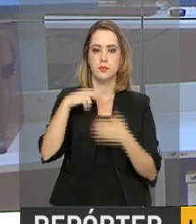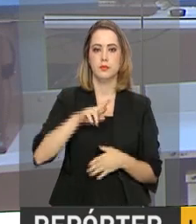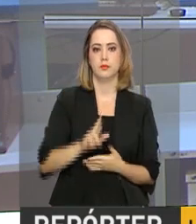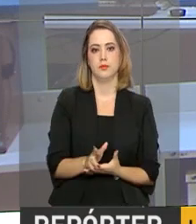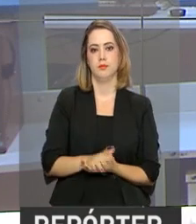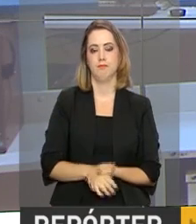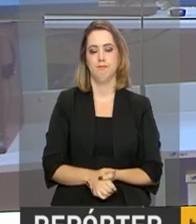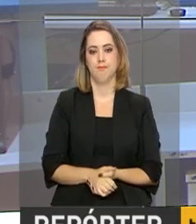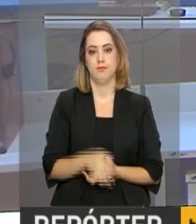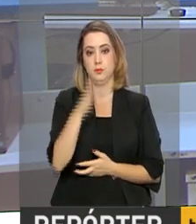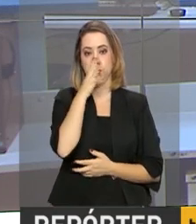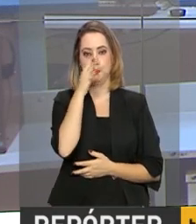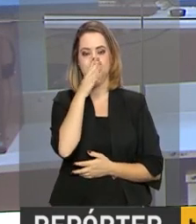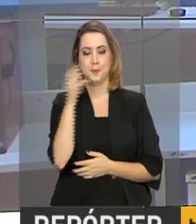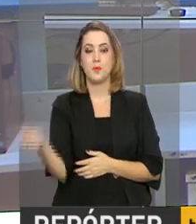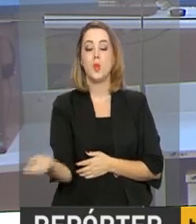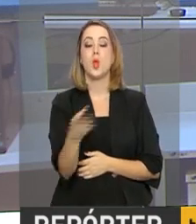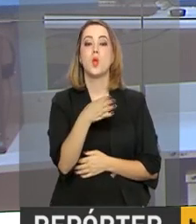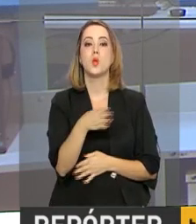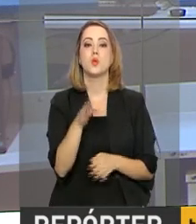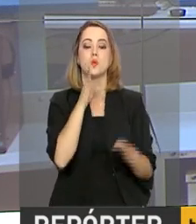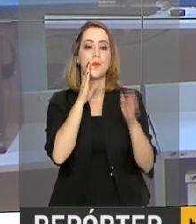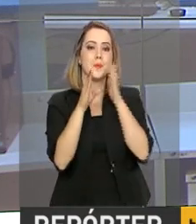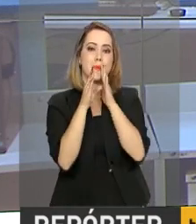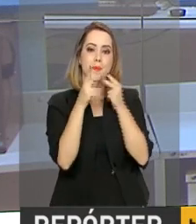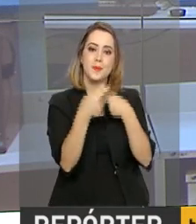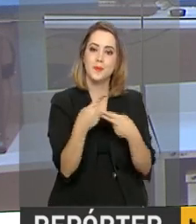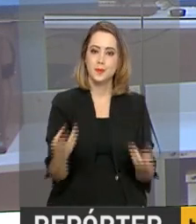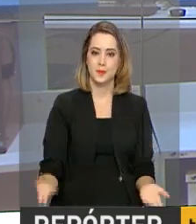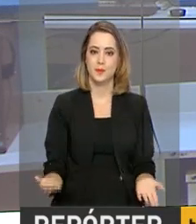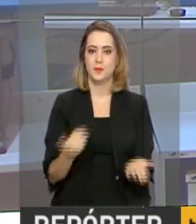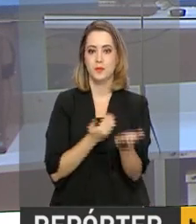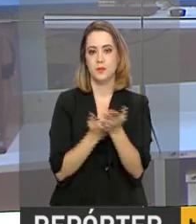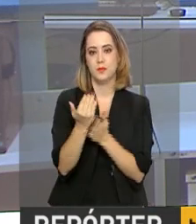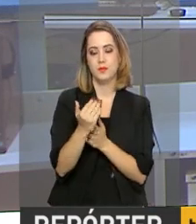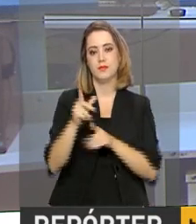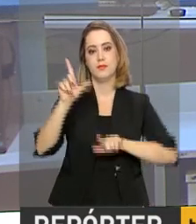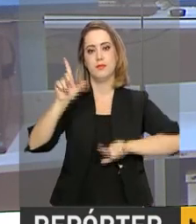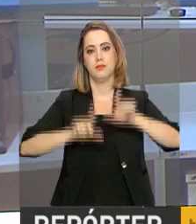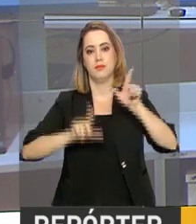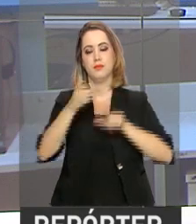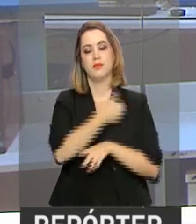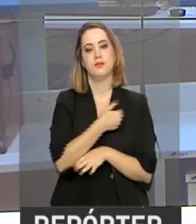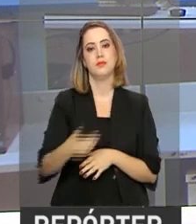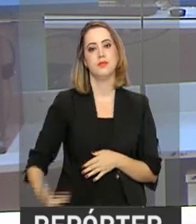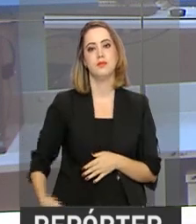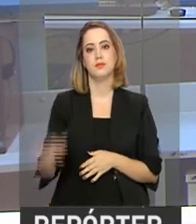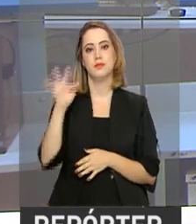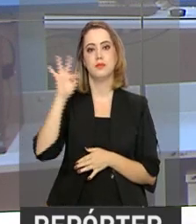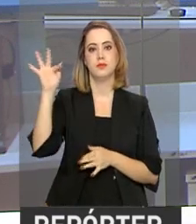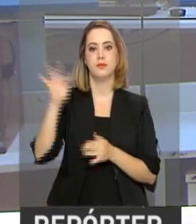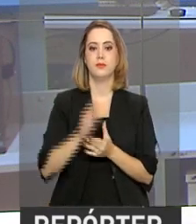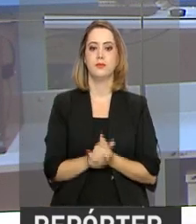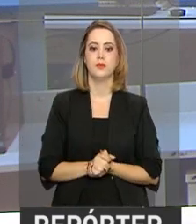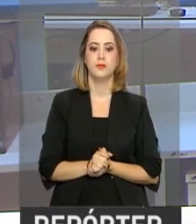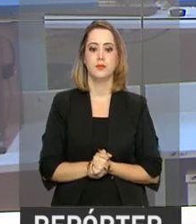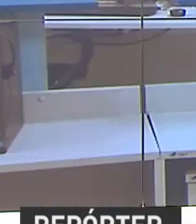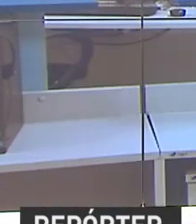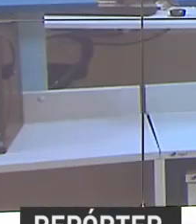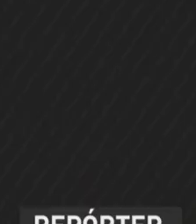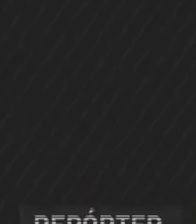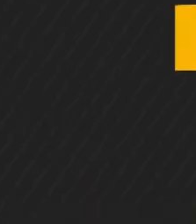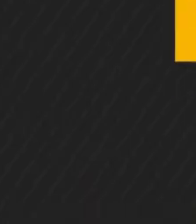repórter nbr acompanhe também as novidades pelas nossas redes sociais e continue com a gente e nbr a tv do governo federal